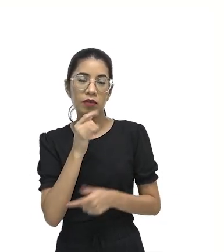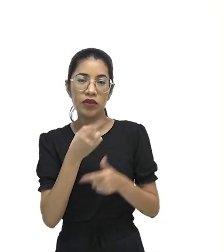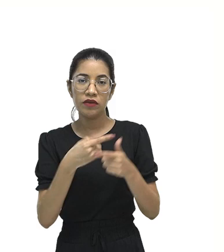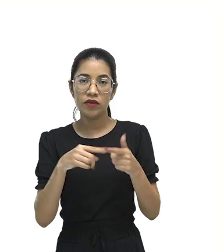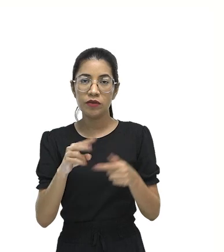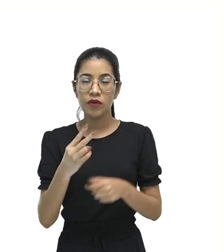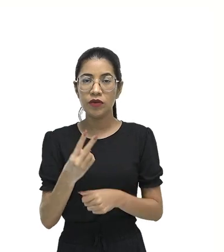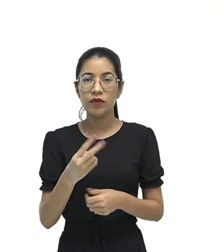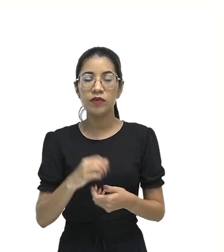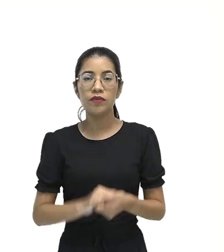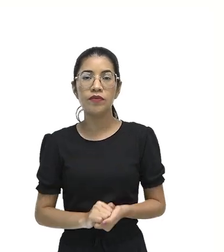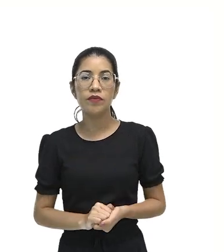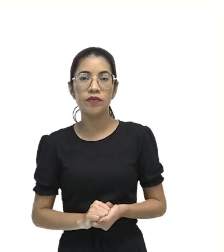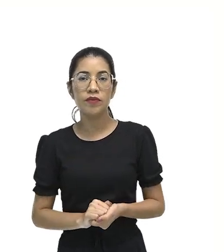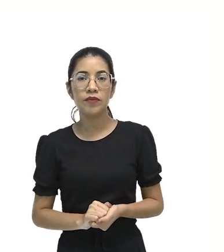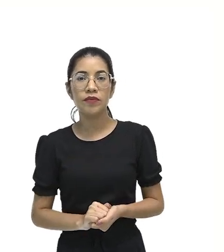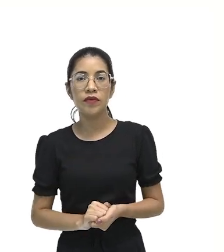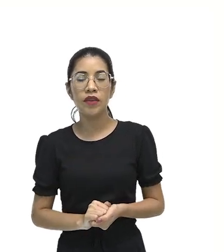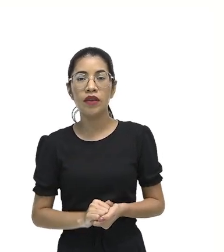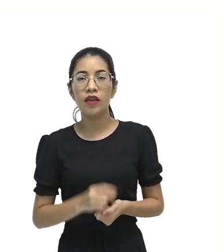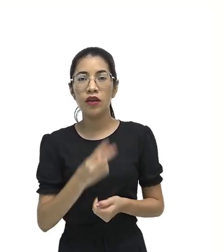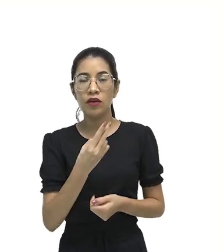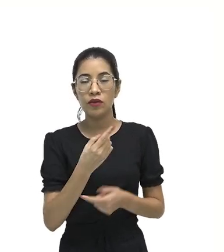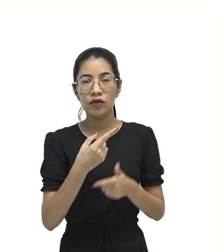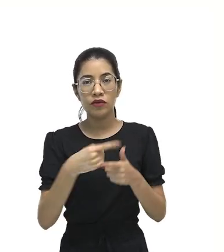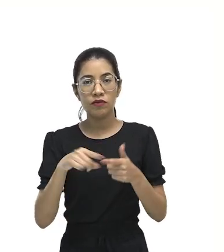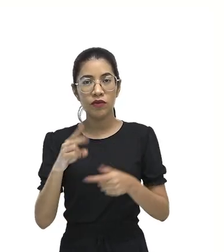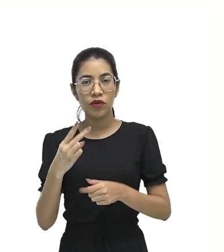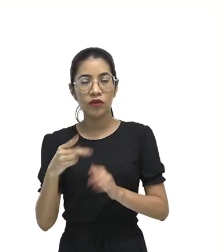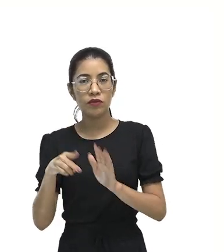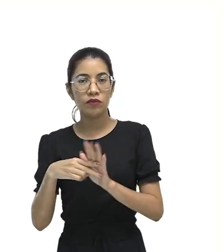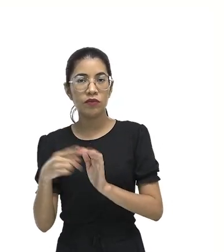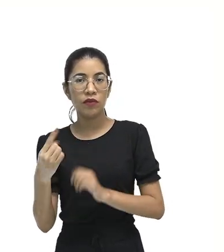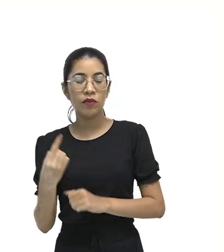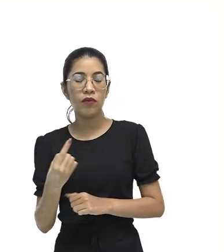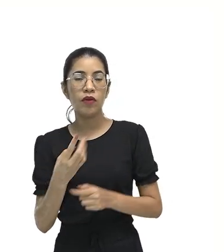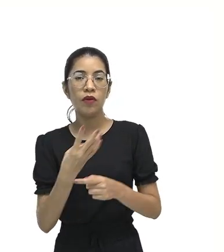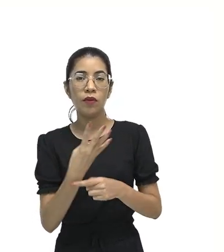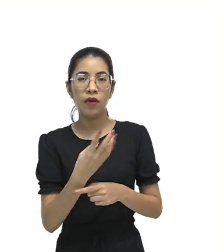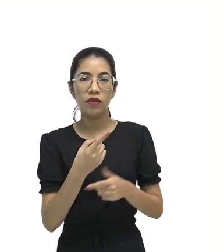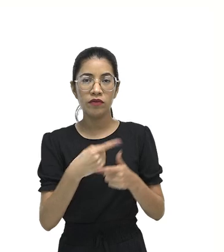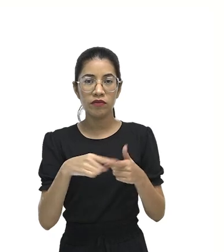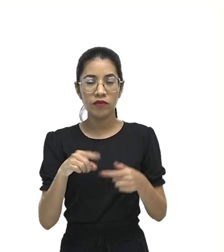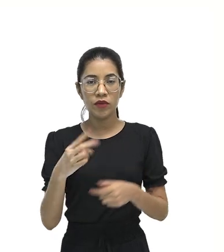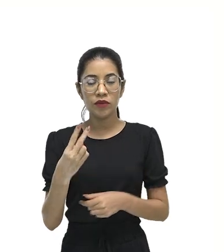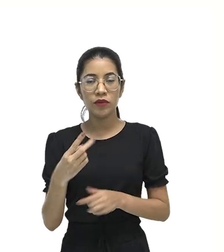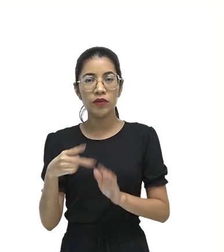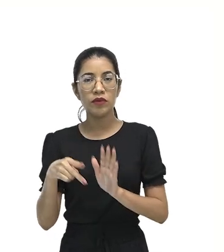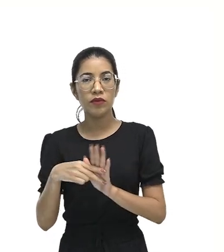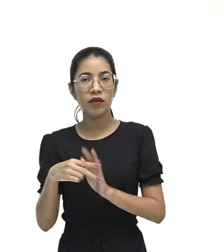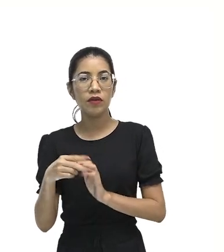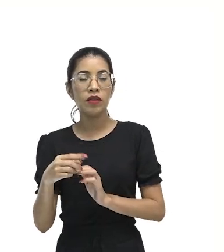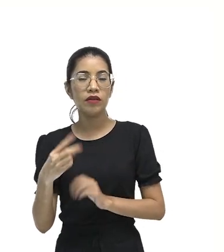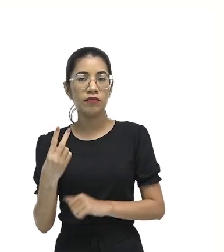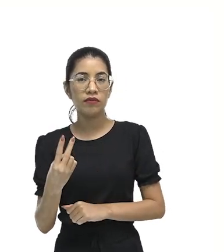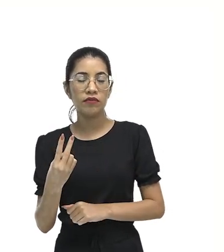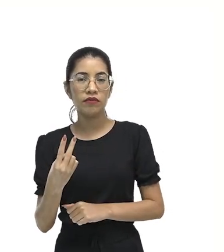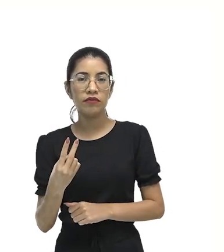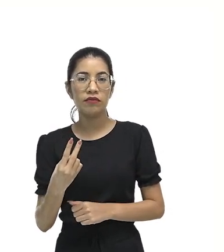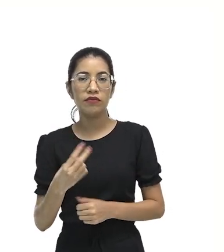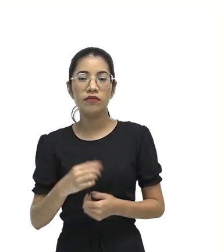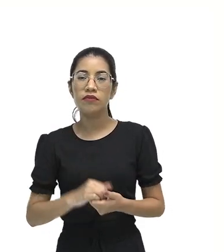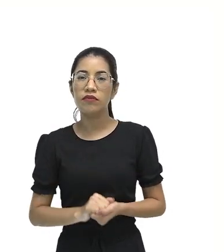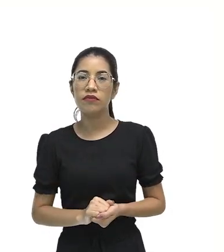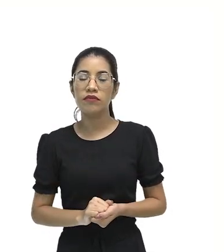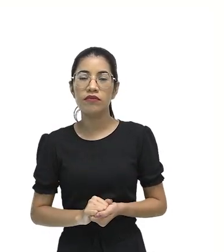vamos dividir aqui, 2 por 2 vai dar 1. 4 dividido por 2 dá 2, ó, voltou o que era.